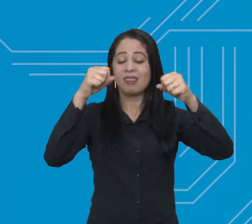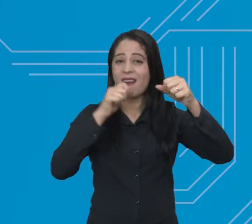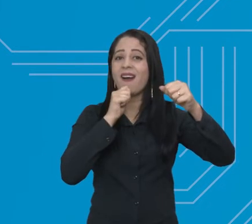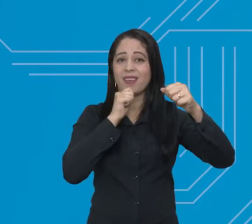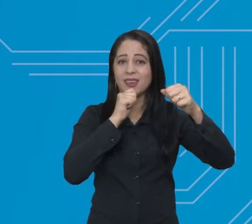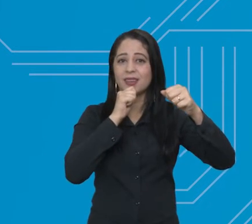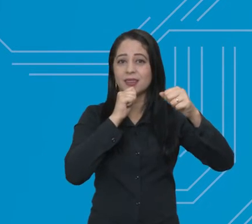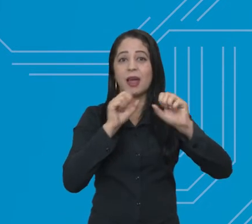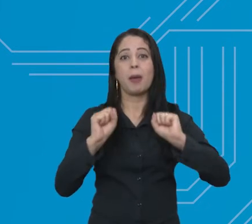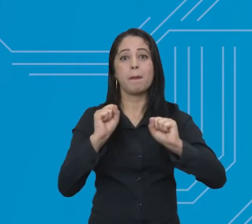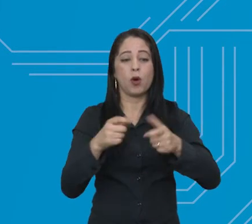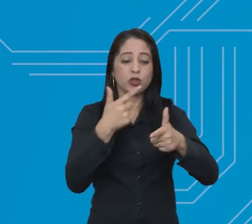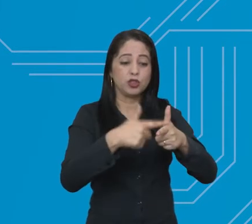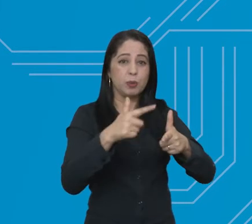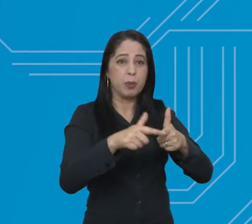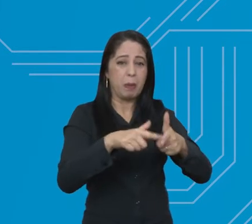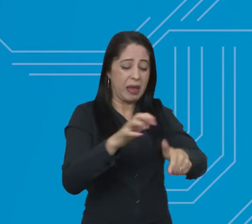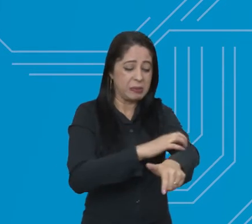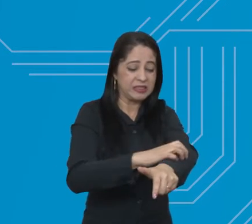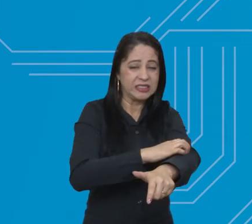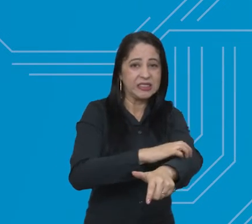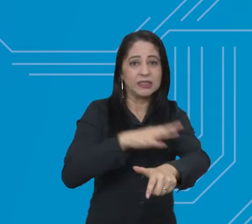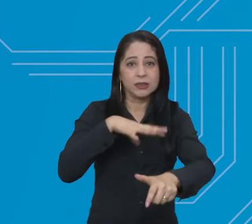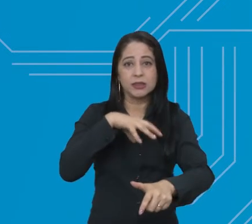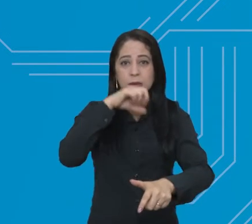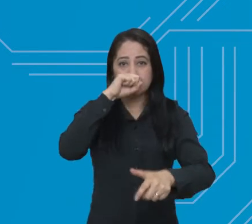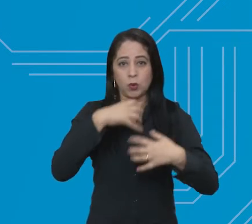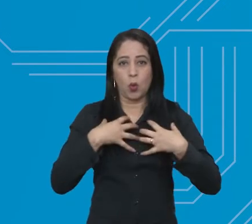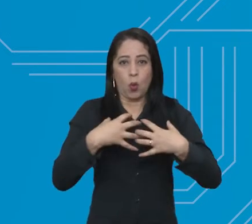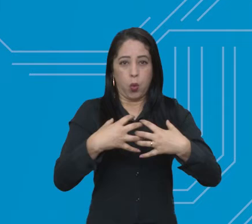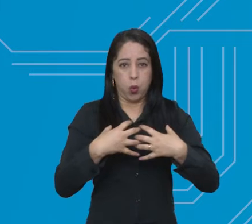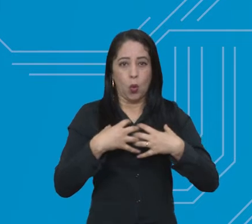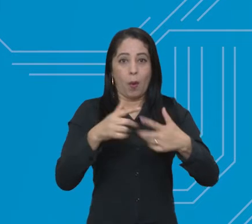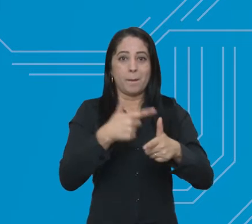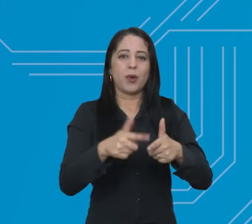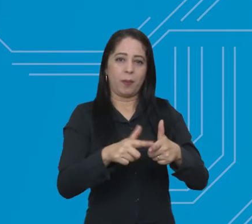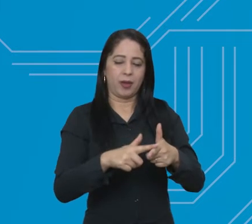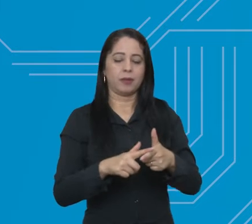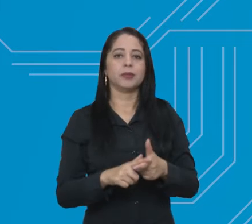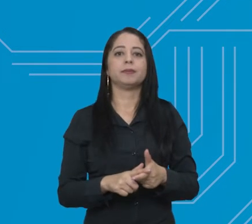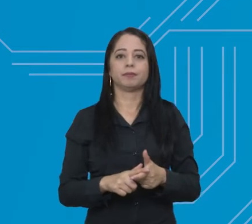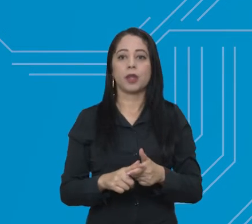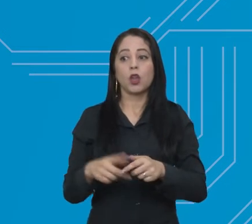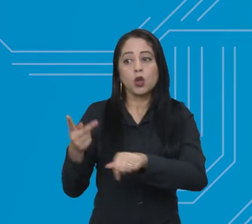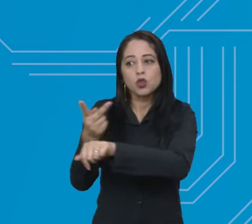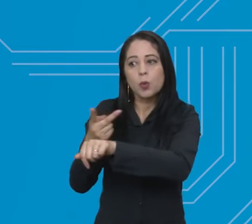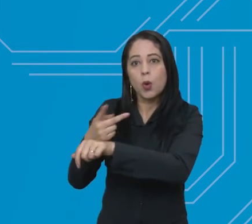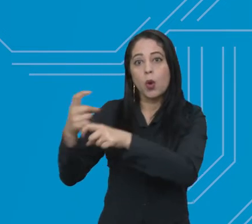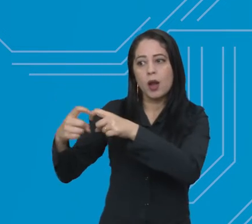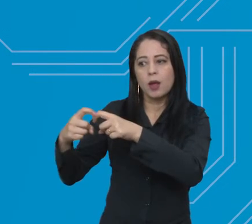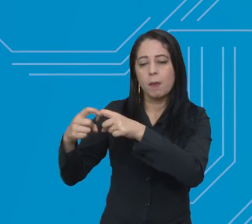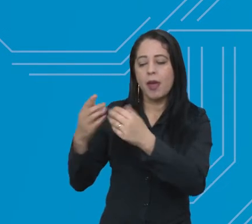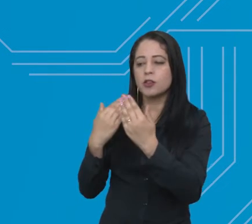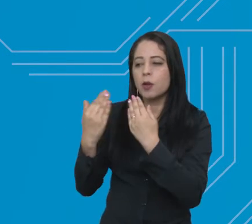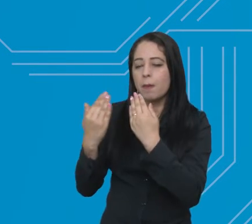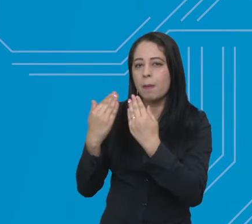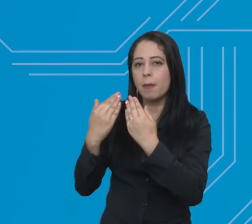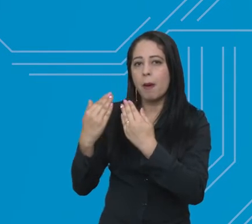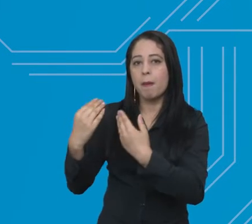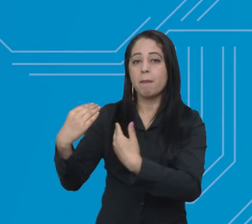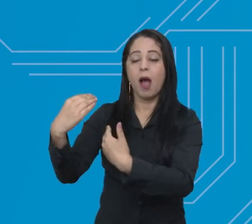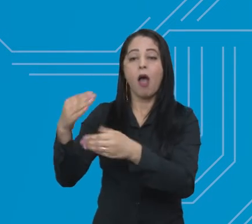umidade do ar desencadeia crises alérgicas e respiratórias em muita gente. Nós procuramos uma médica alergista que nos